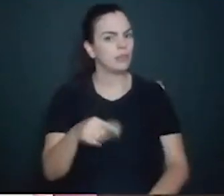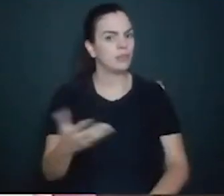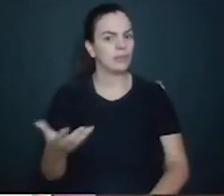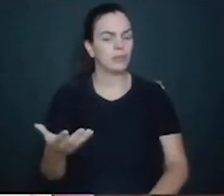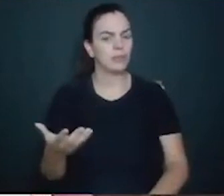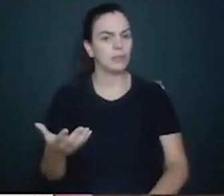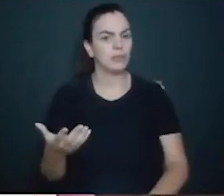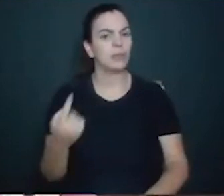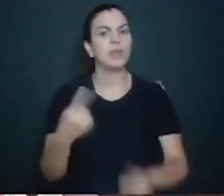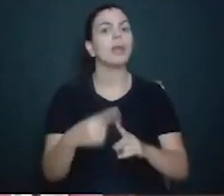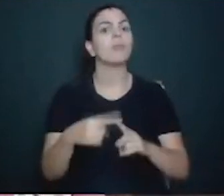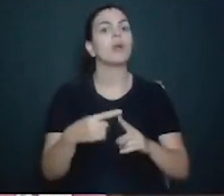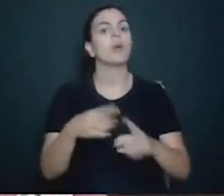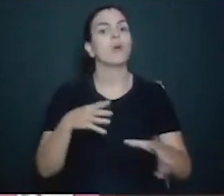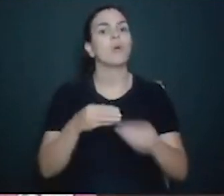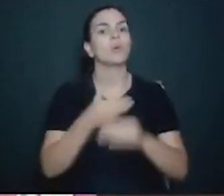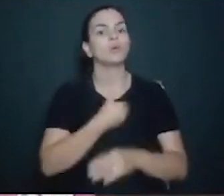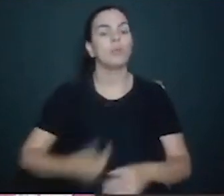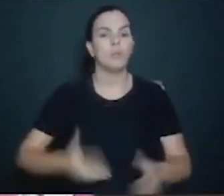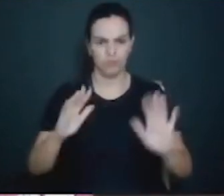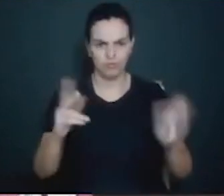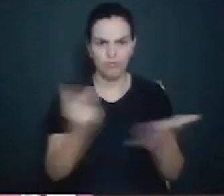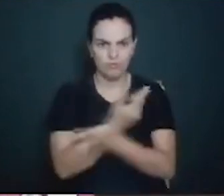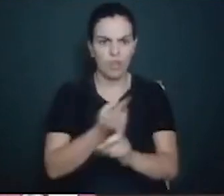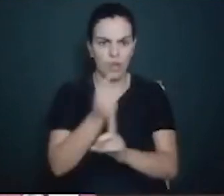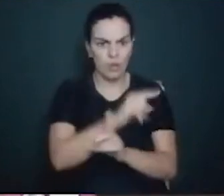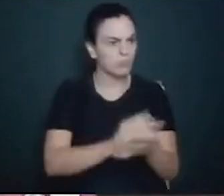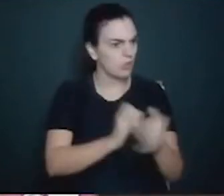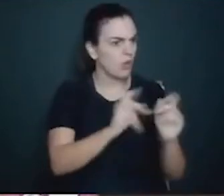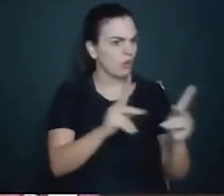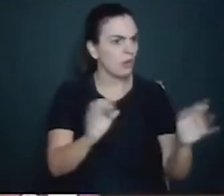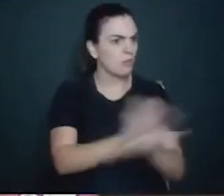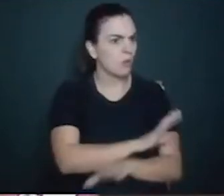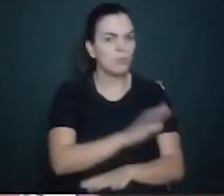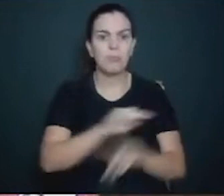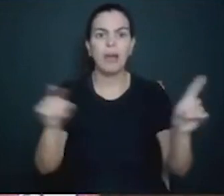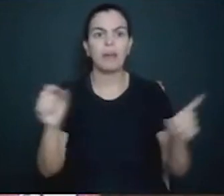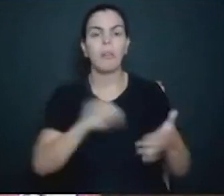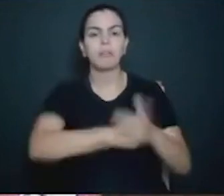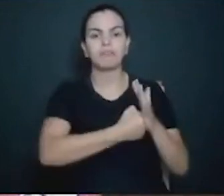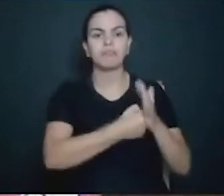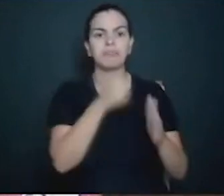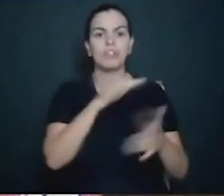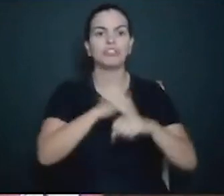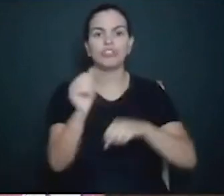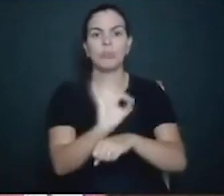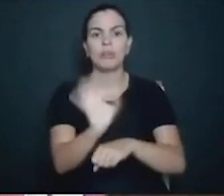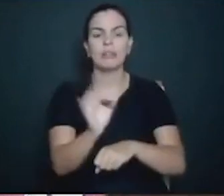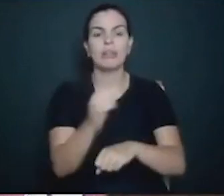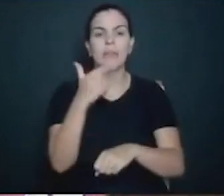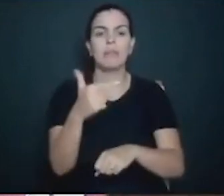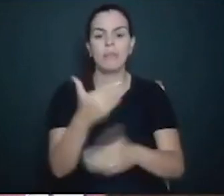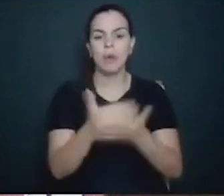concurso público, que nós sabemos que aconteceu, não chama ninguém para trabalhar? Então, eu fiz um levantamento, já tentando colaborar